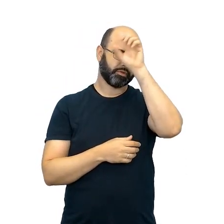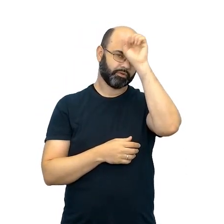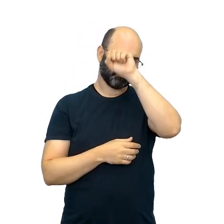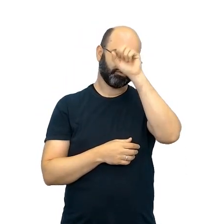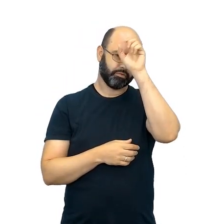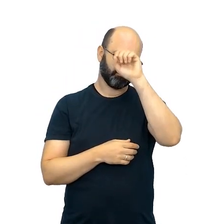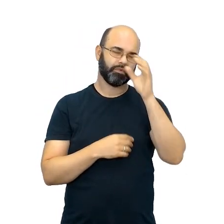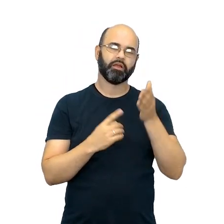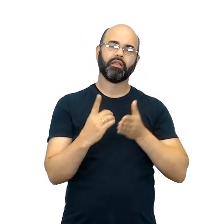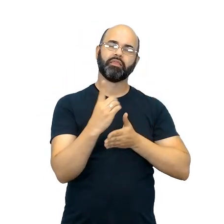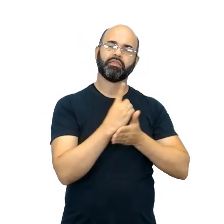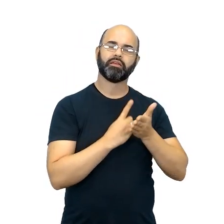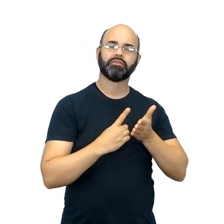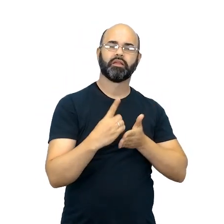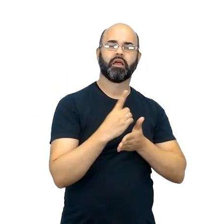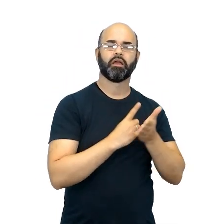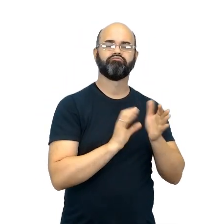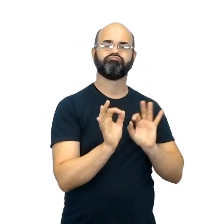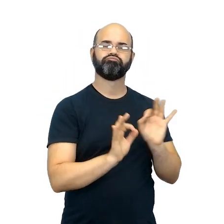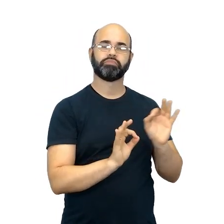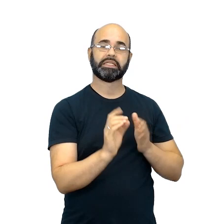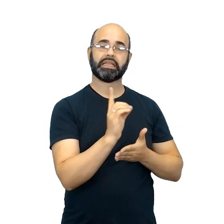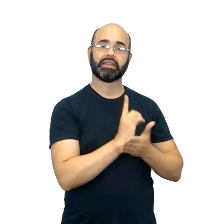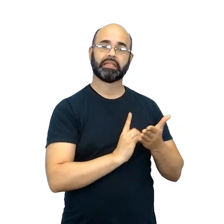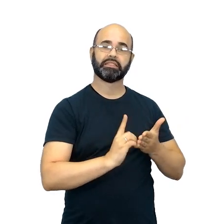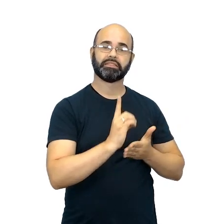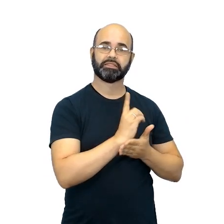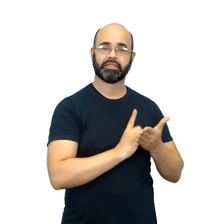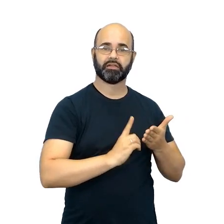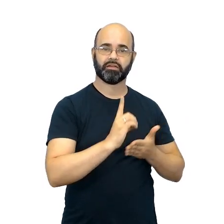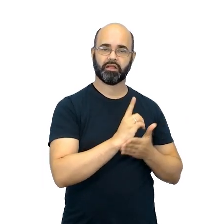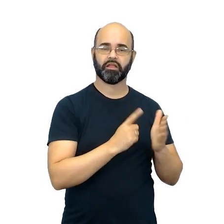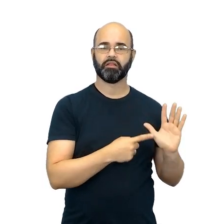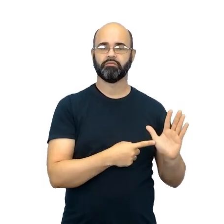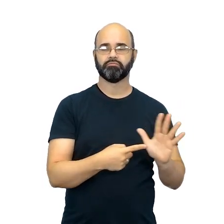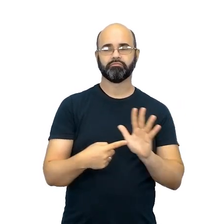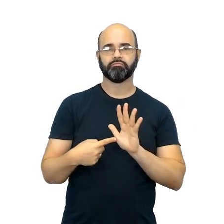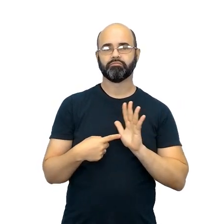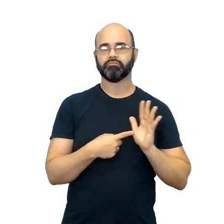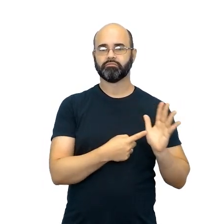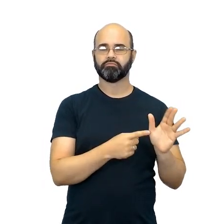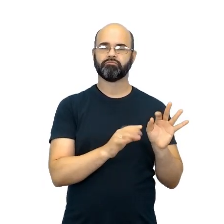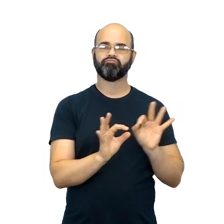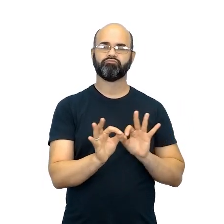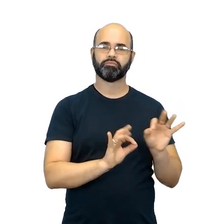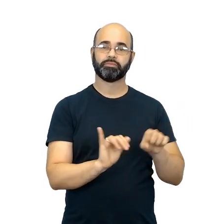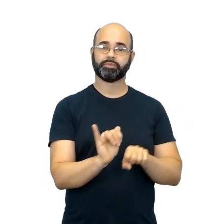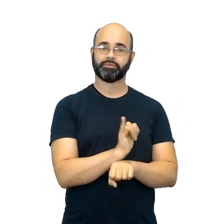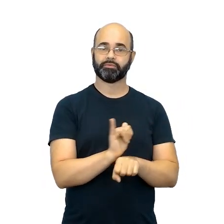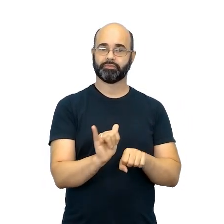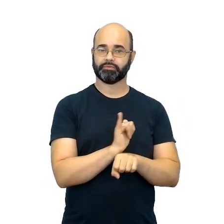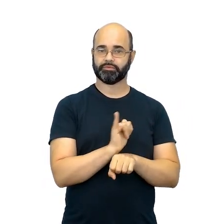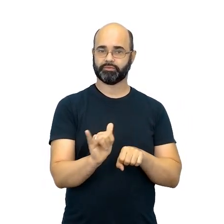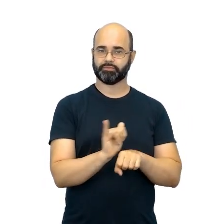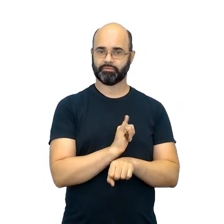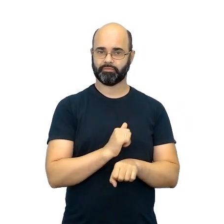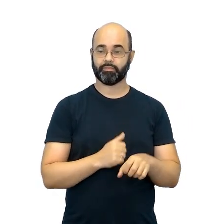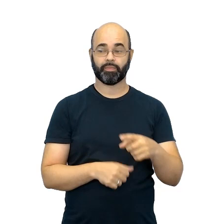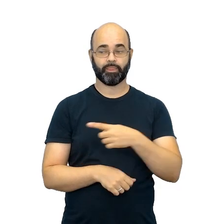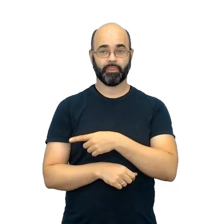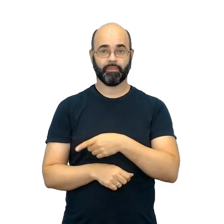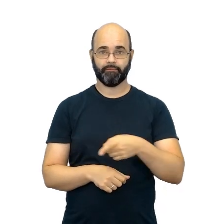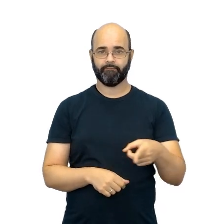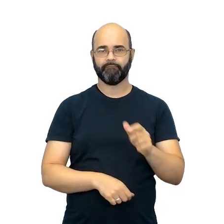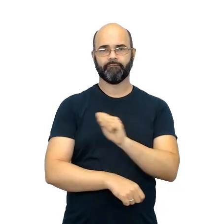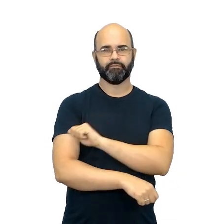design, né? Pensar um pouco de design na hora de cobrar o cartaz, porque isso nos livra de bastante coisa, assim, né? A criar critérios